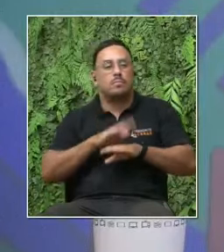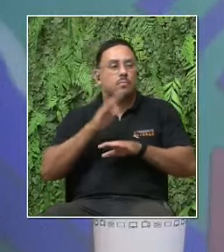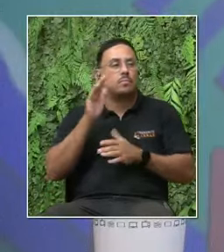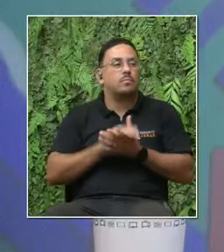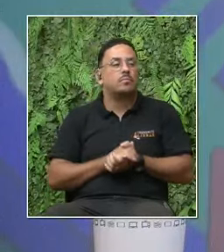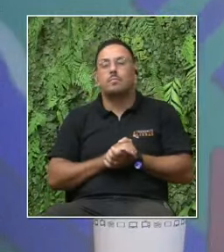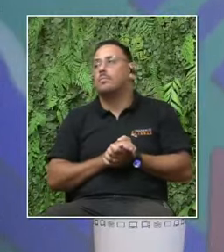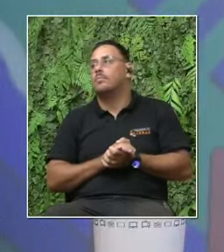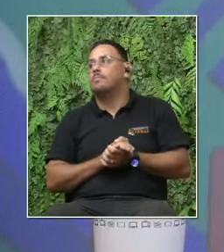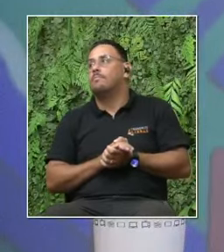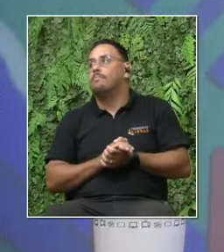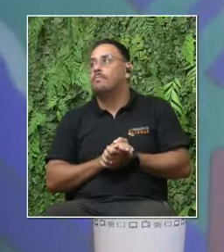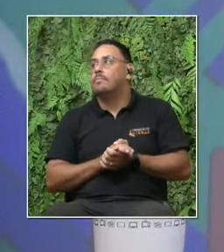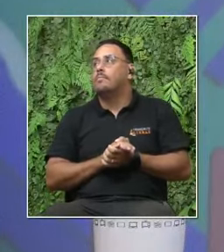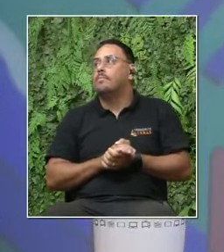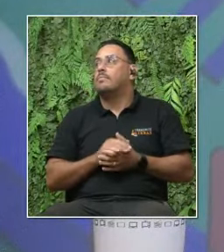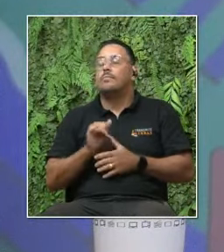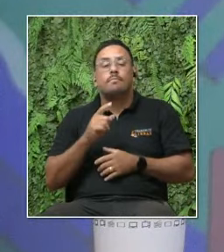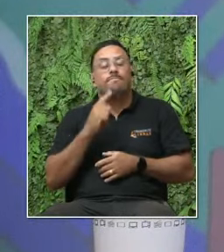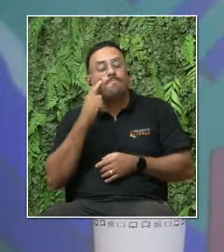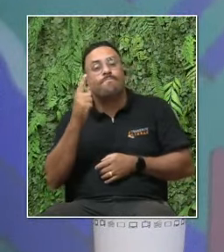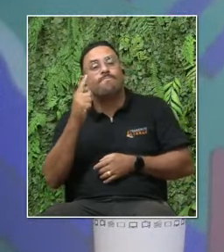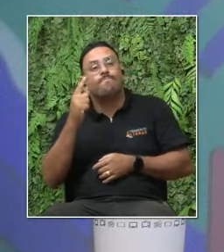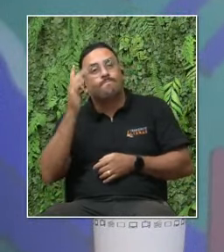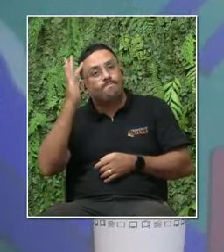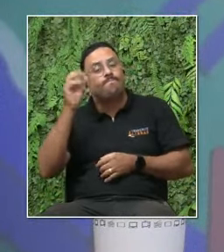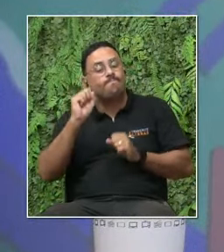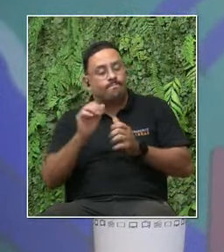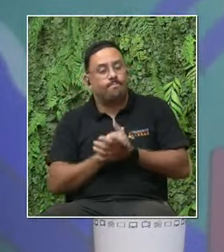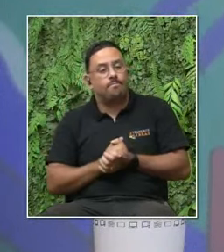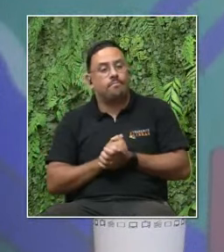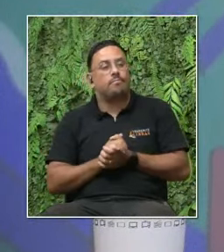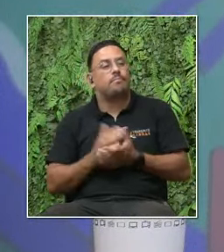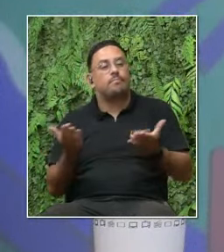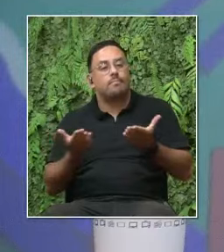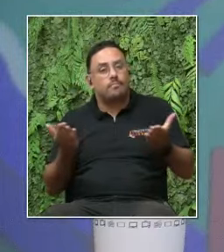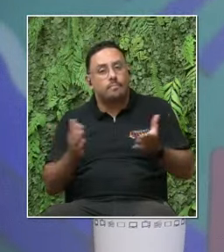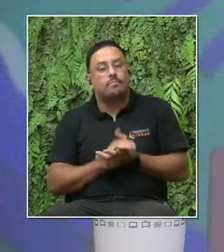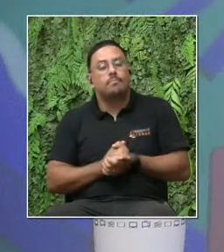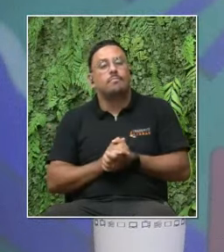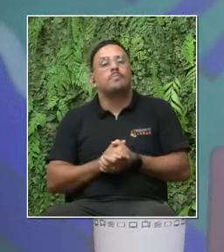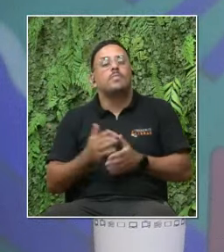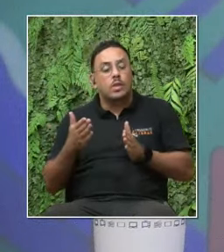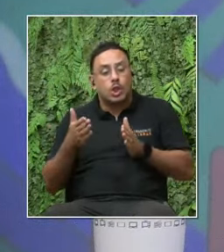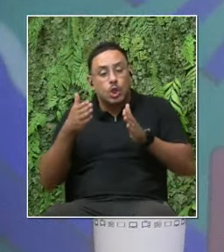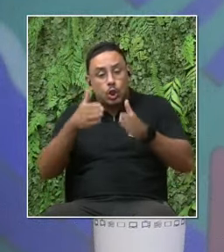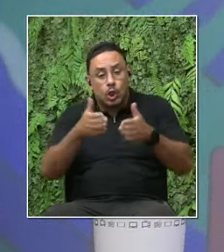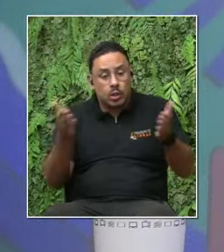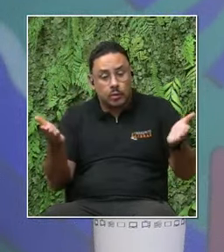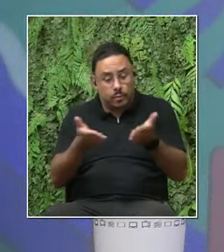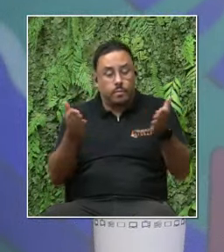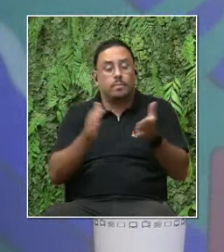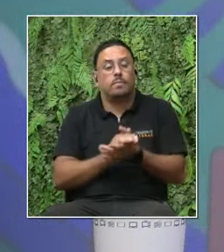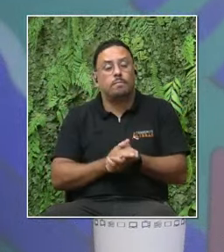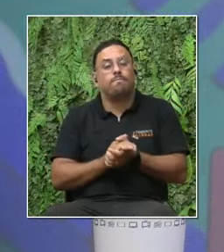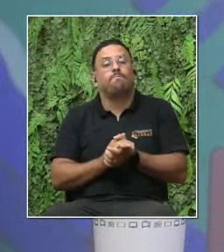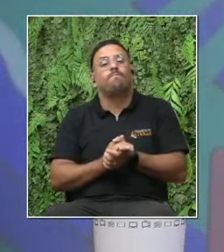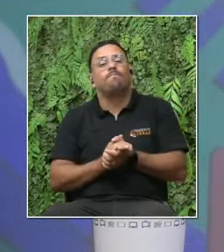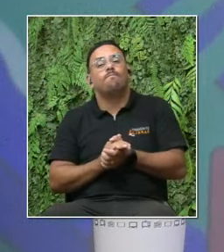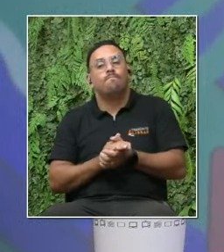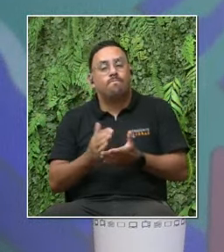legal demais fica a ideia fica a ideia olha aqui você que tá chegando agora você